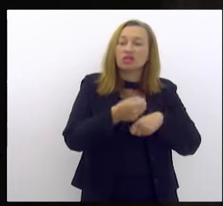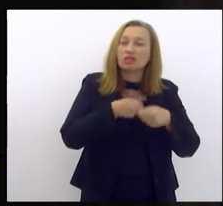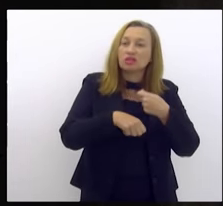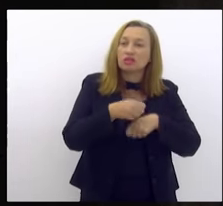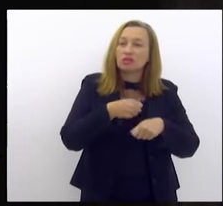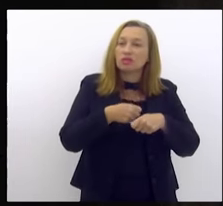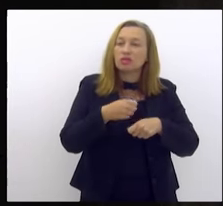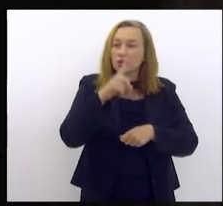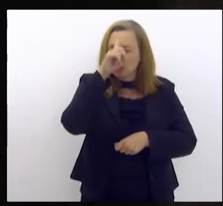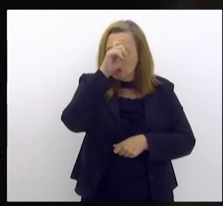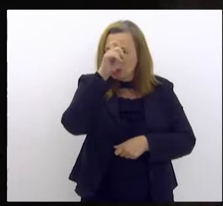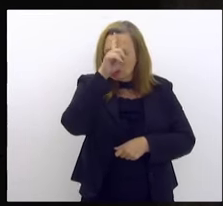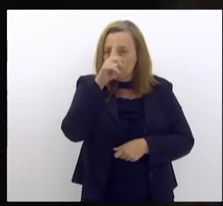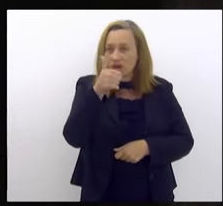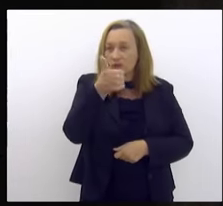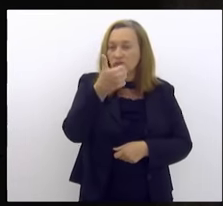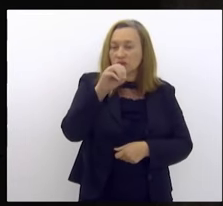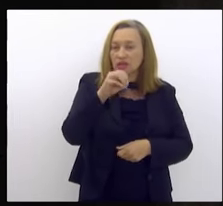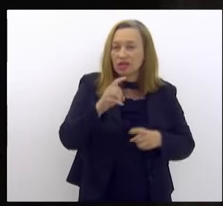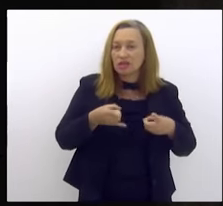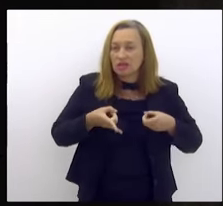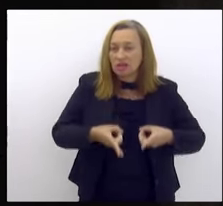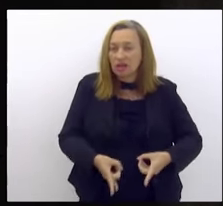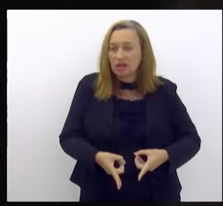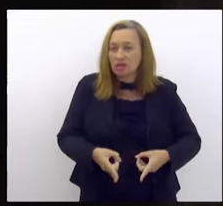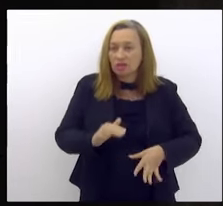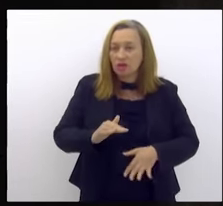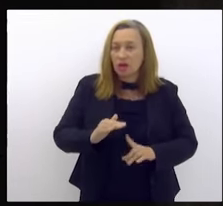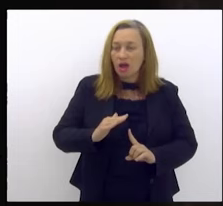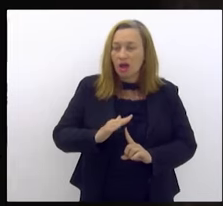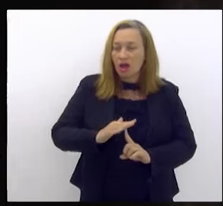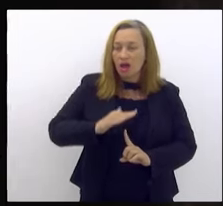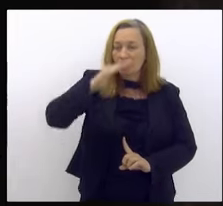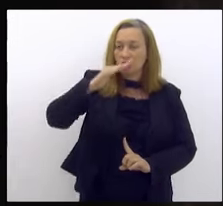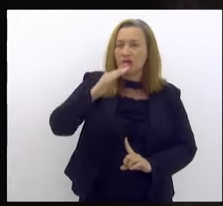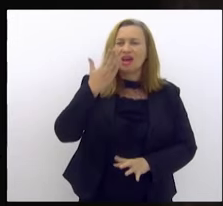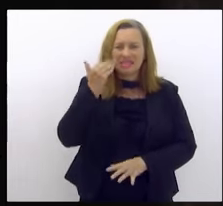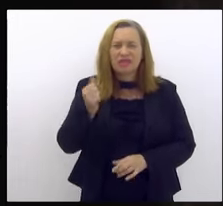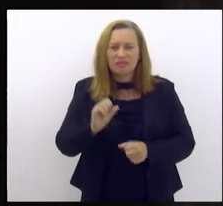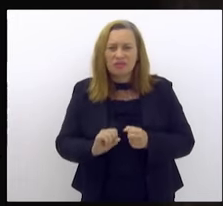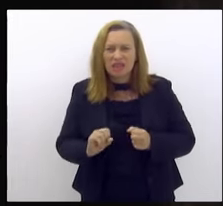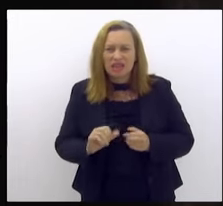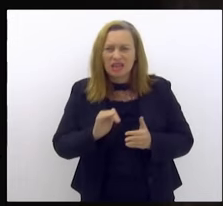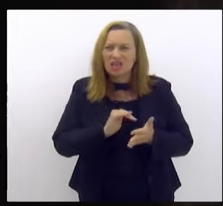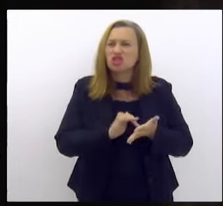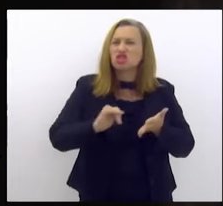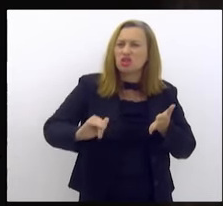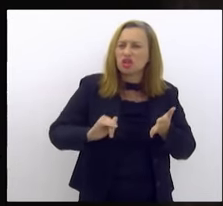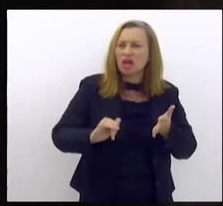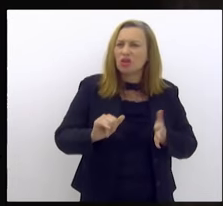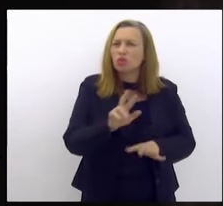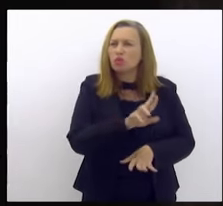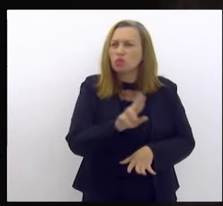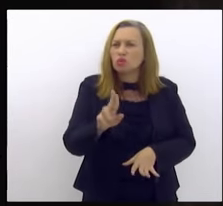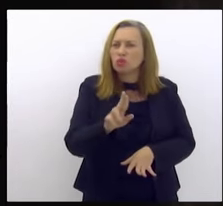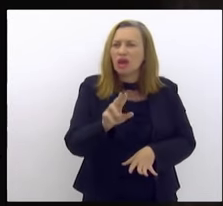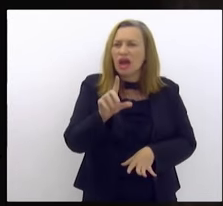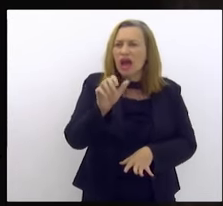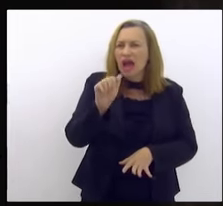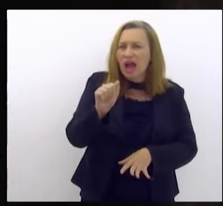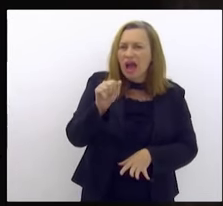de um hospital com 10 leitos de UTI adulta. Sabe o que eles fizeram, presidente? Eles retiraram o nome